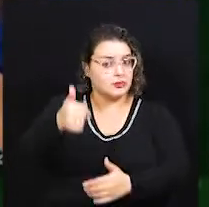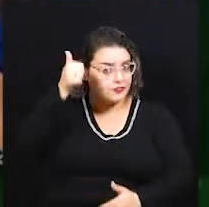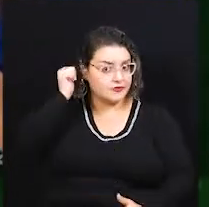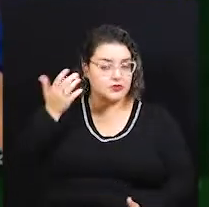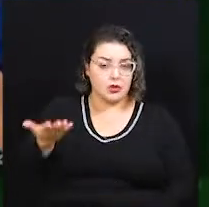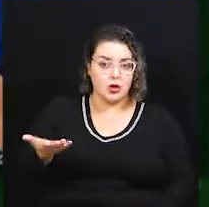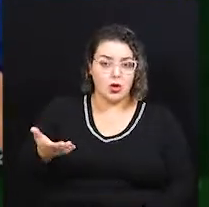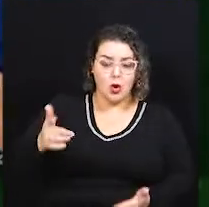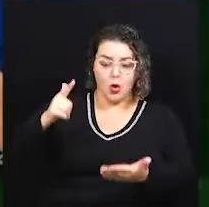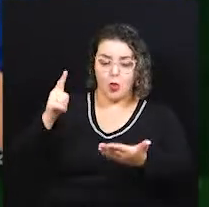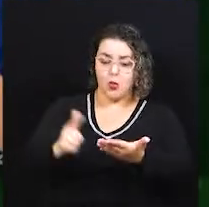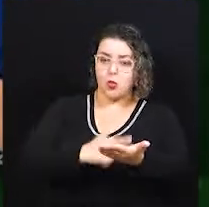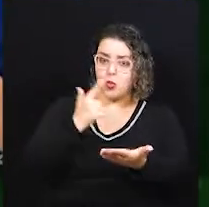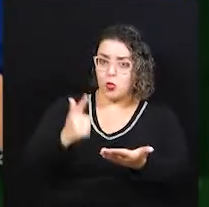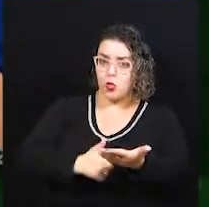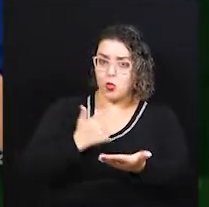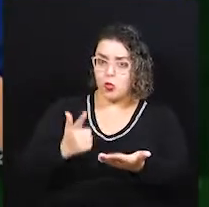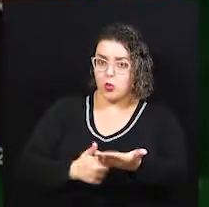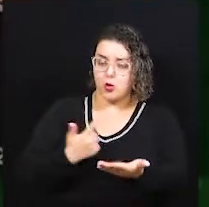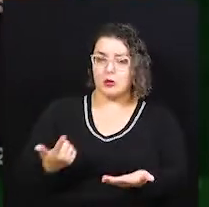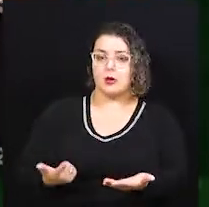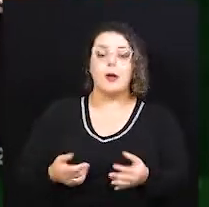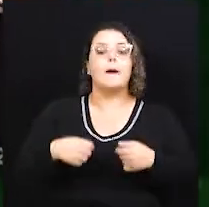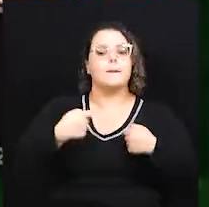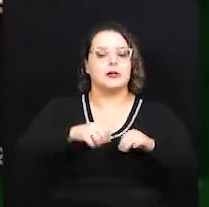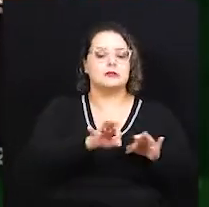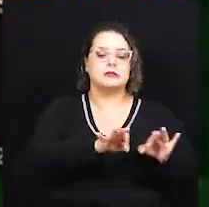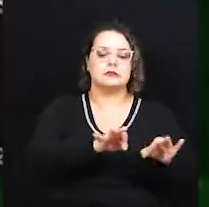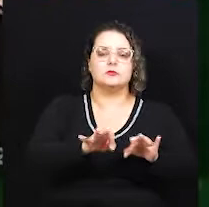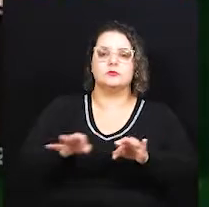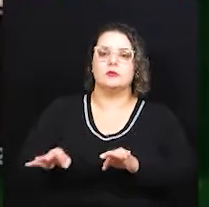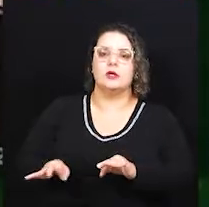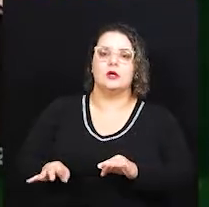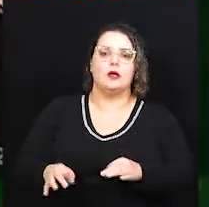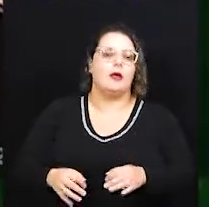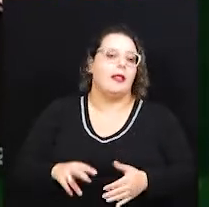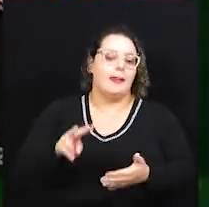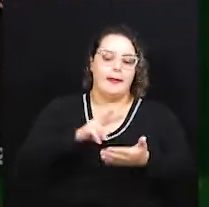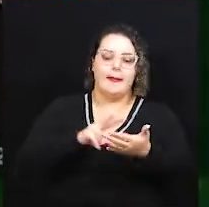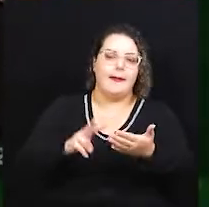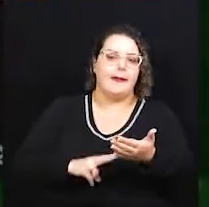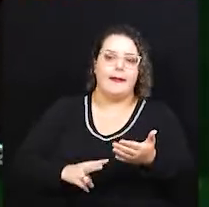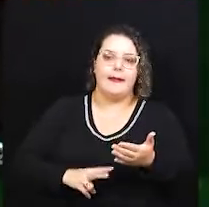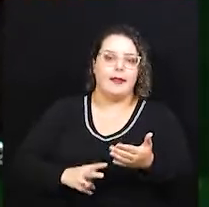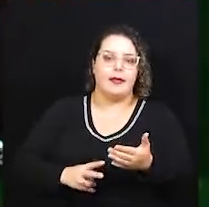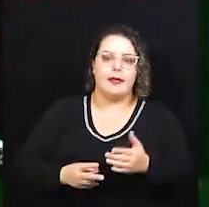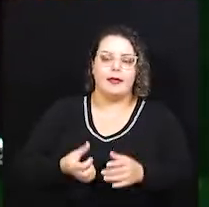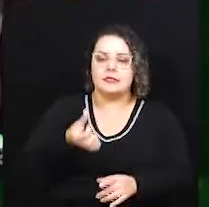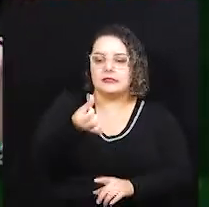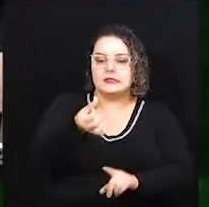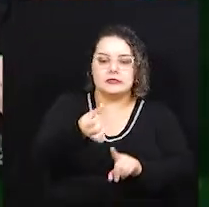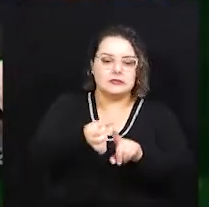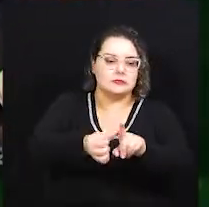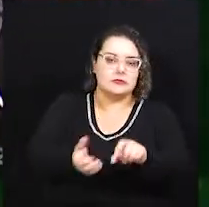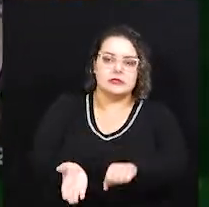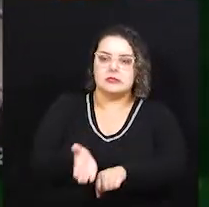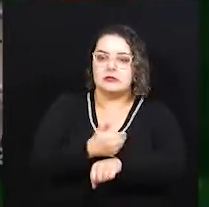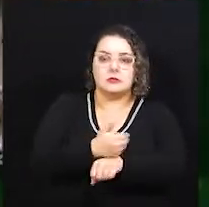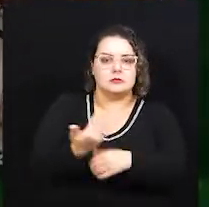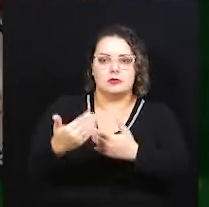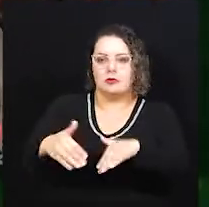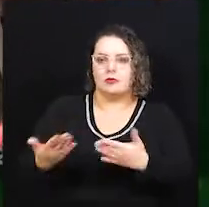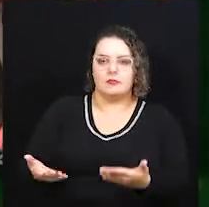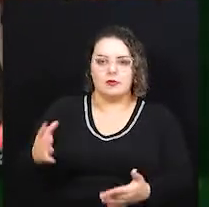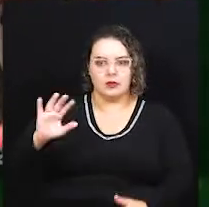Então, obra literária, ele tem que se programar. Não adianta ler no segundo semestre, né, o vestibular da Unicamp, a primeira fase,